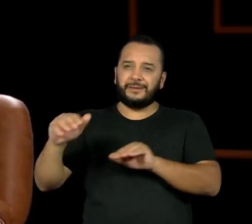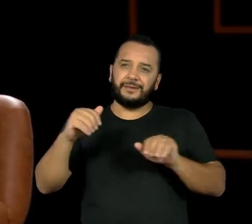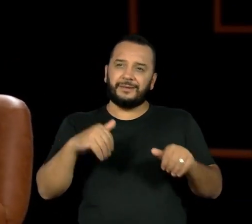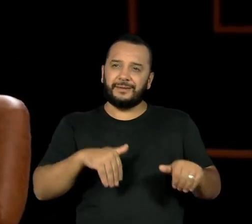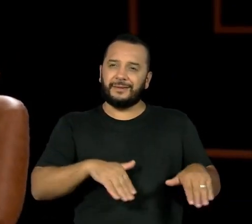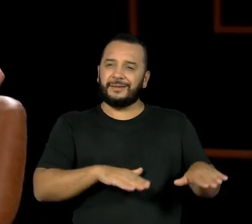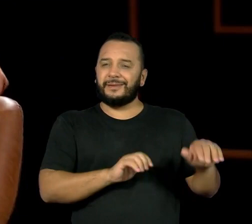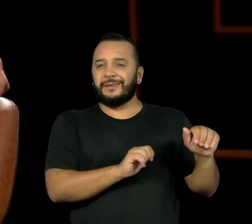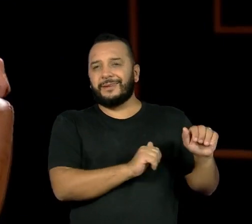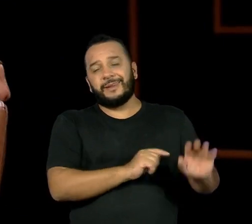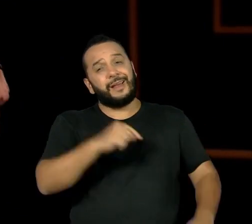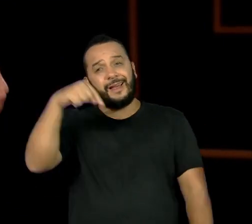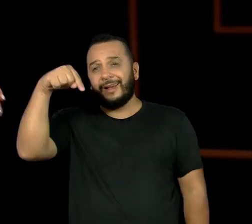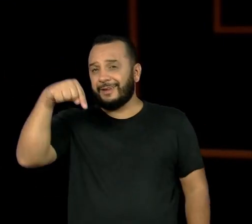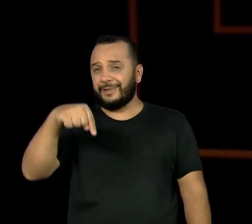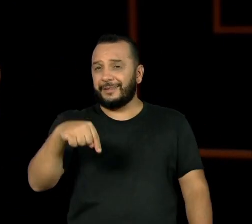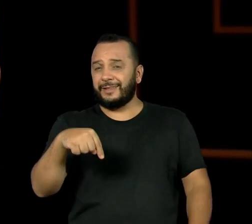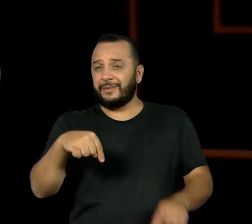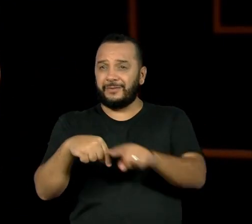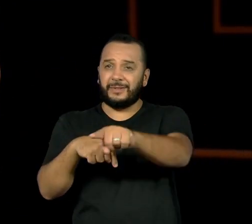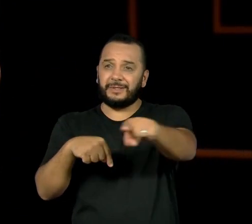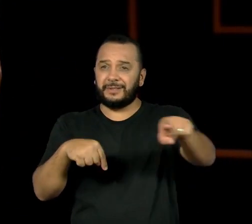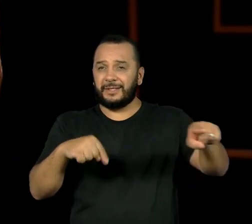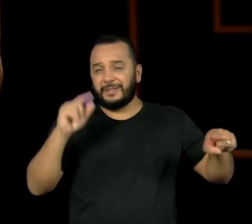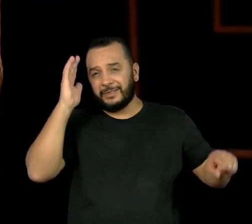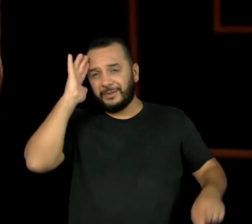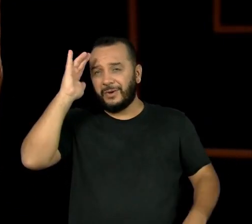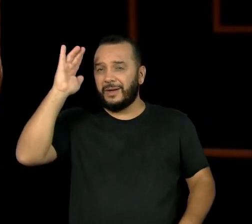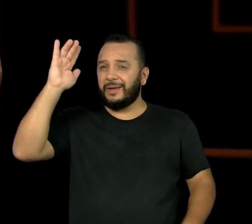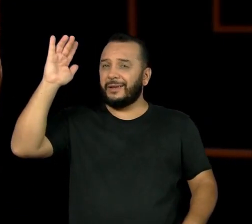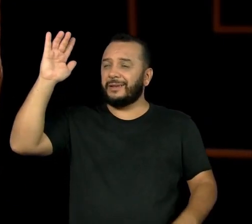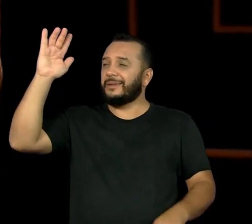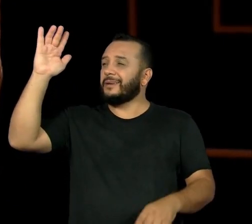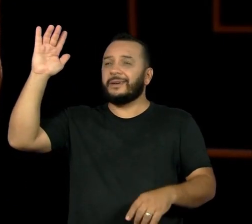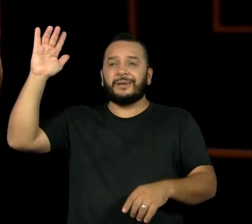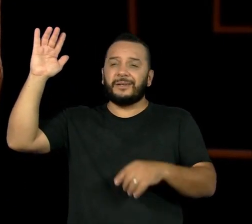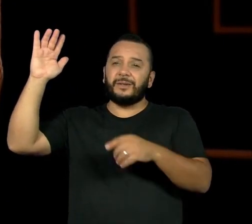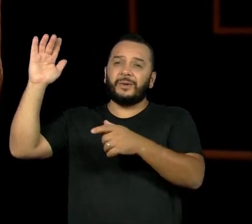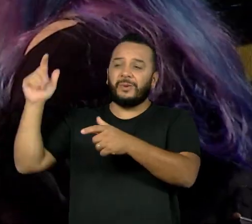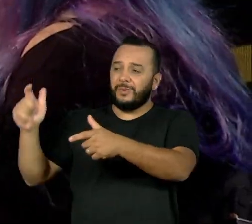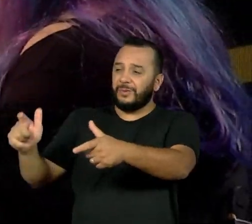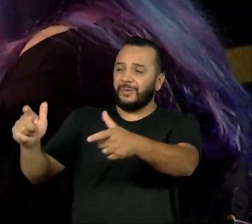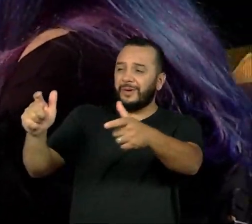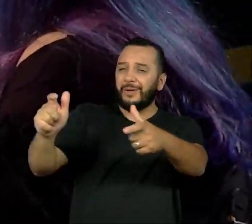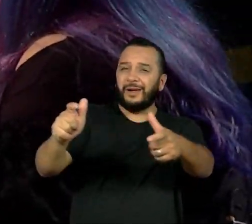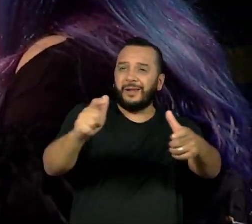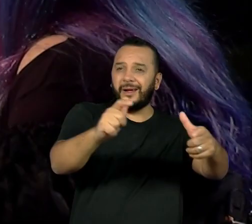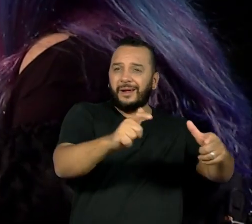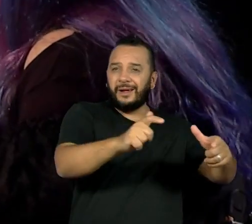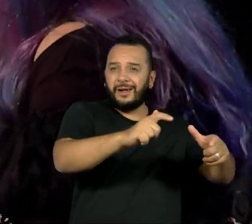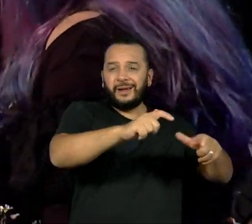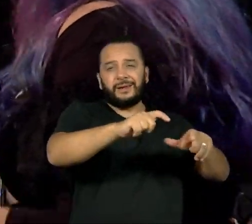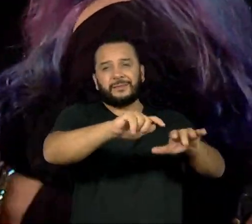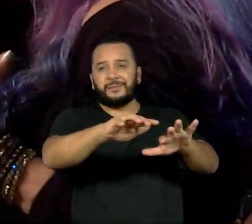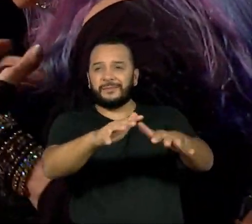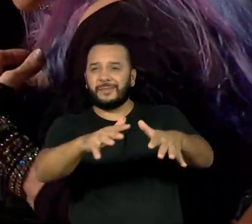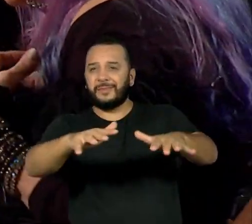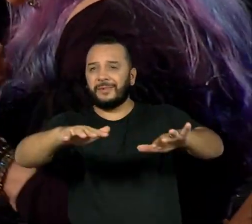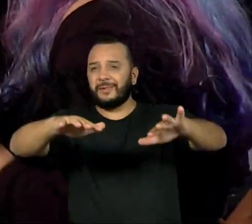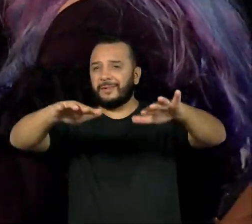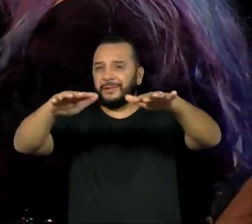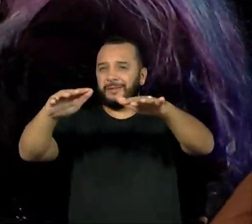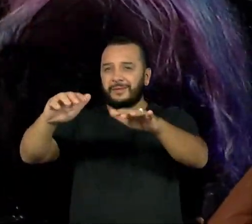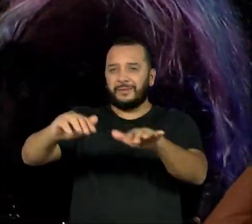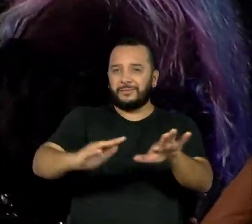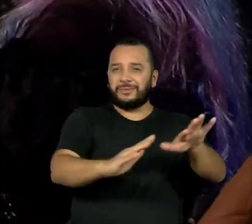que sonhares, todos os lugares, as ondas dos mares, pois quando